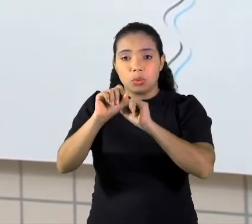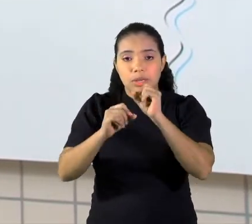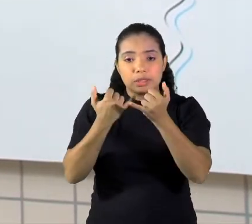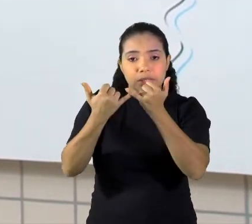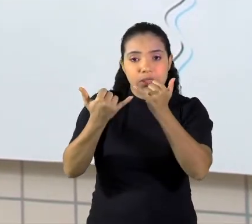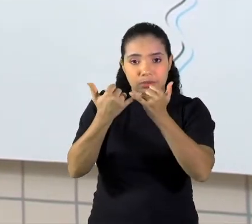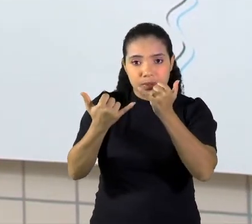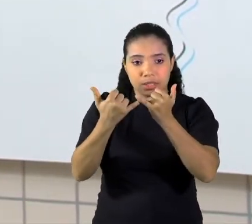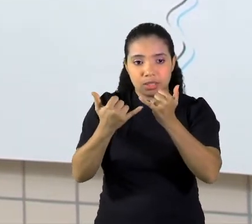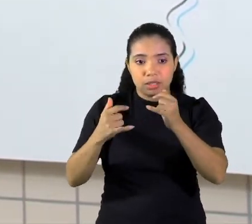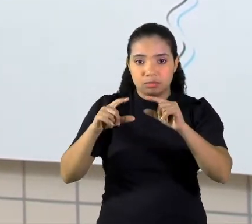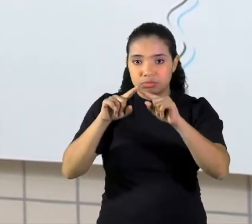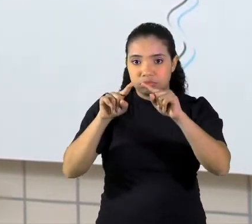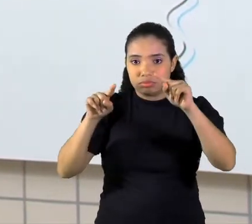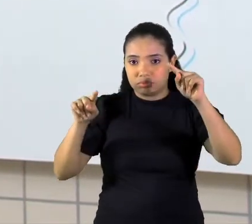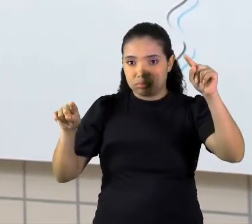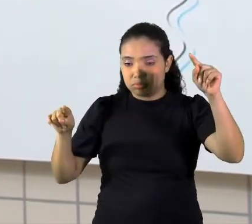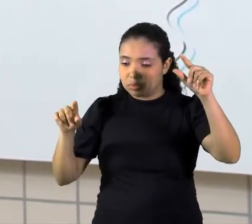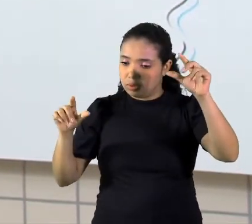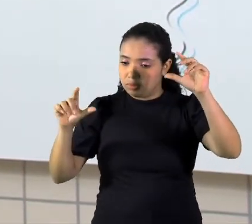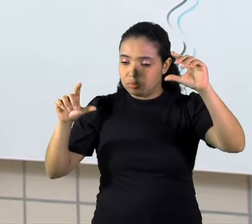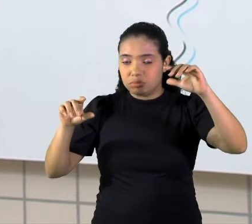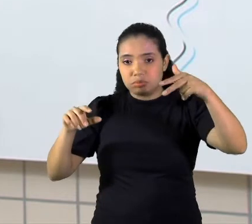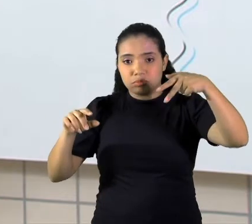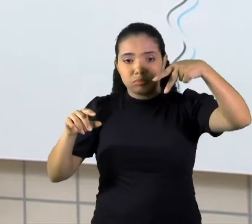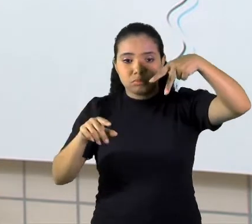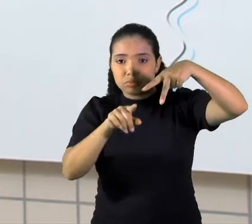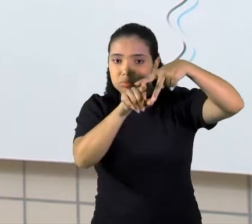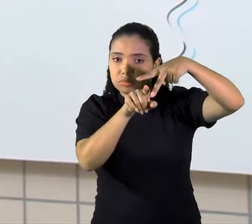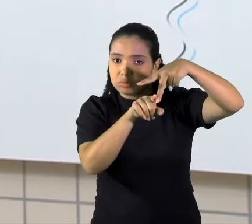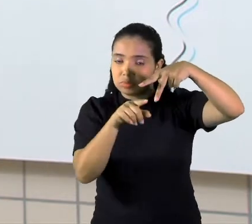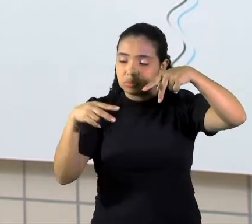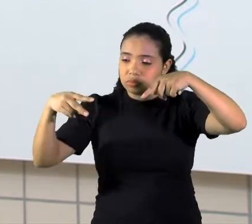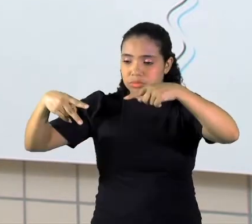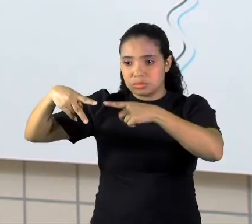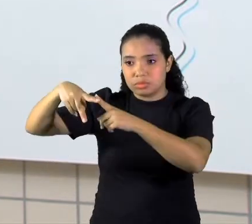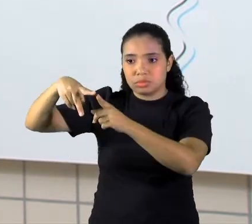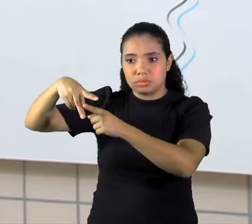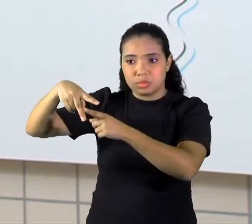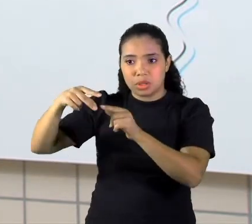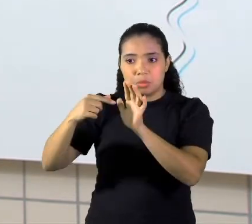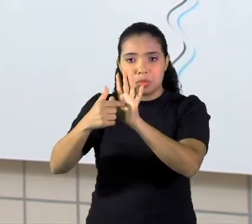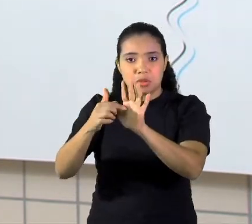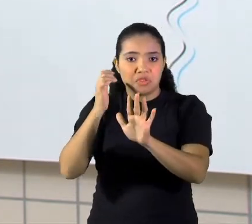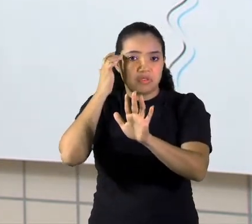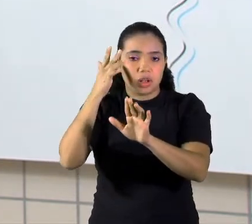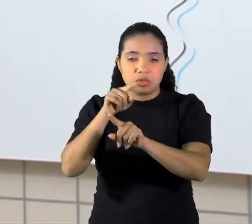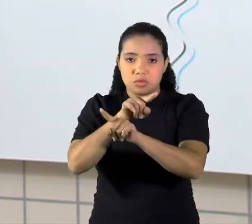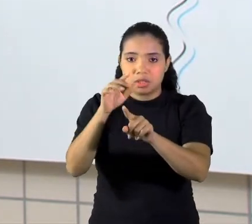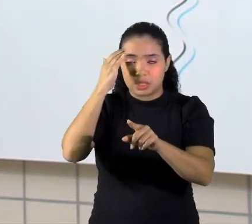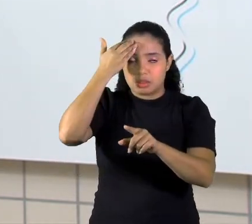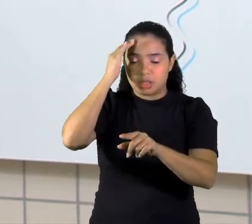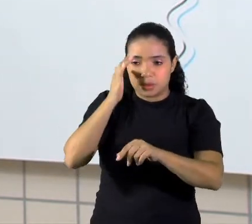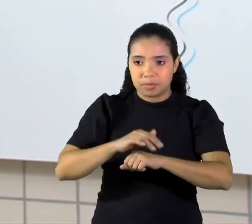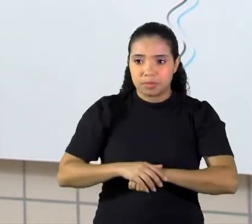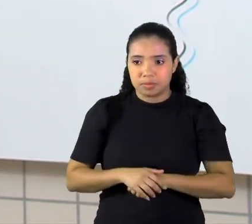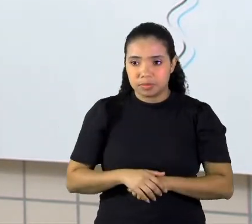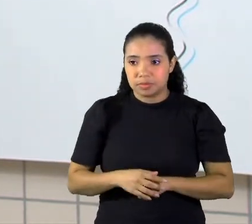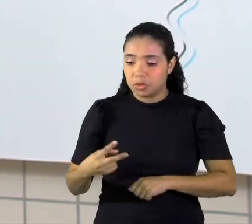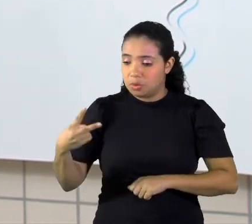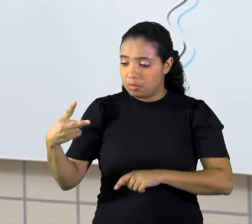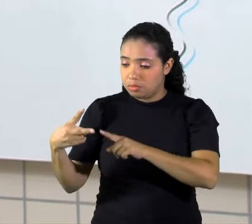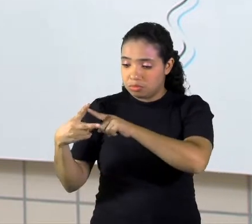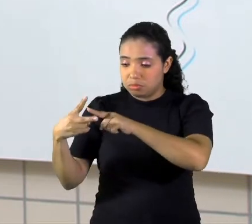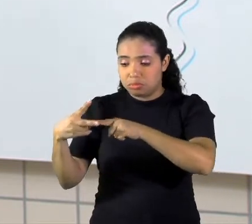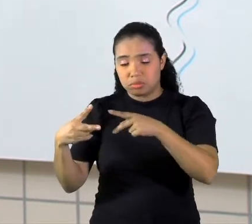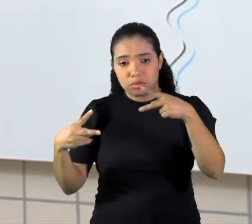de triângulos, tudo bem? Não sei se eu consegui ser claro, mas a ideia é que isso fique bem fácil para vocês entenderem. Se esse ângulo e esse é